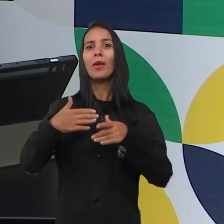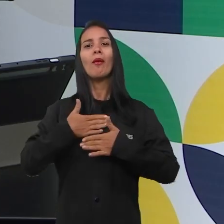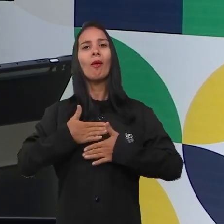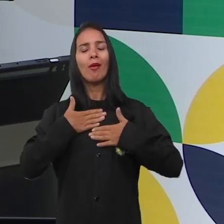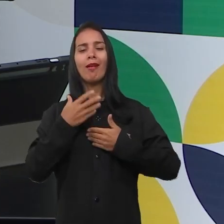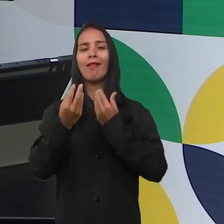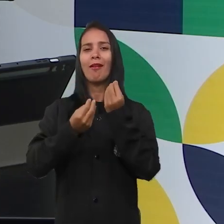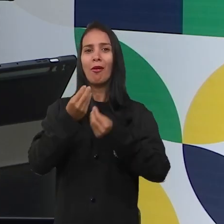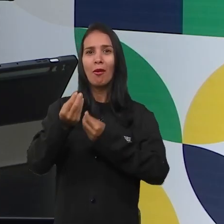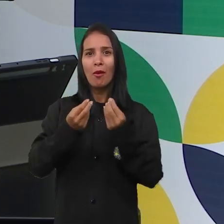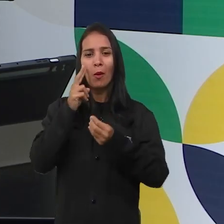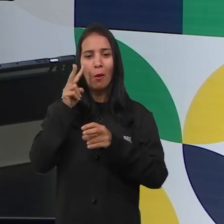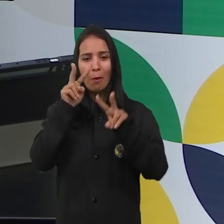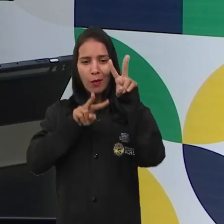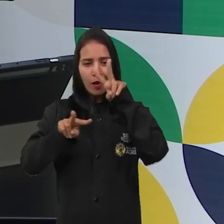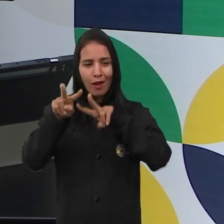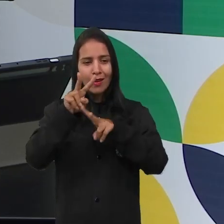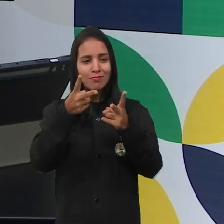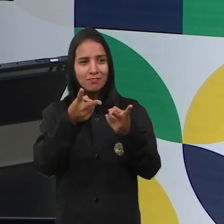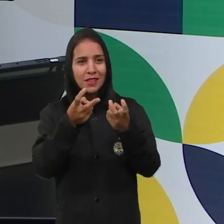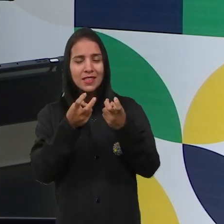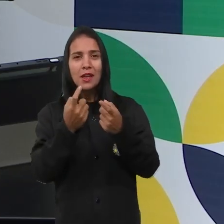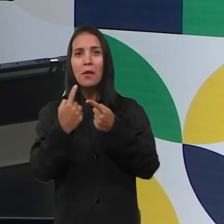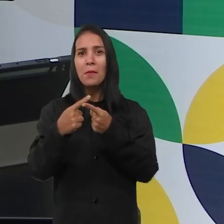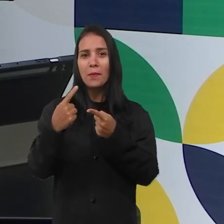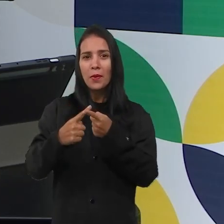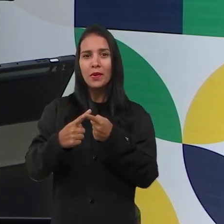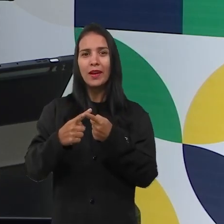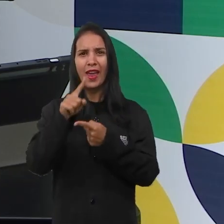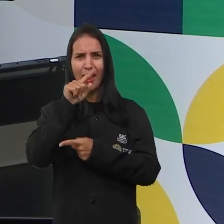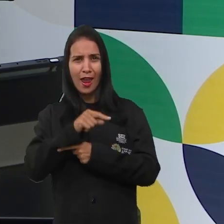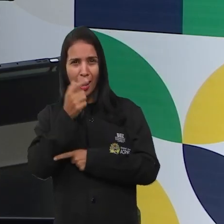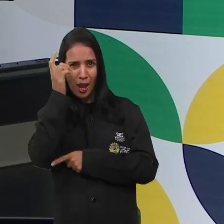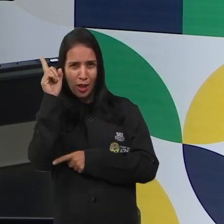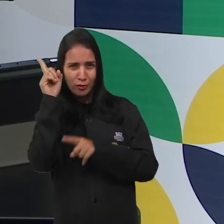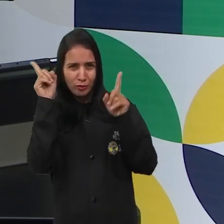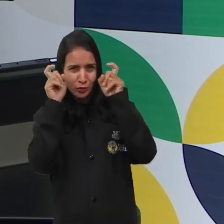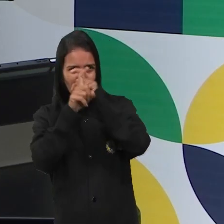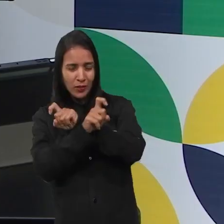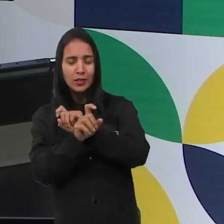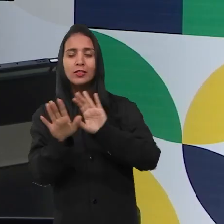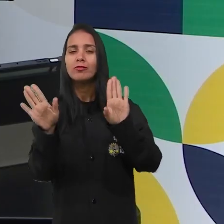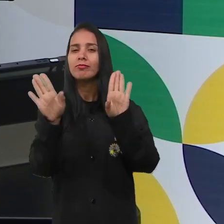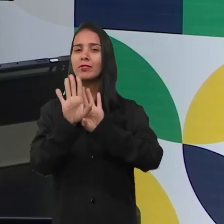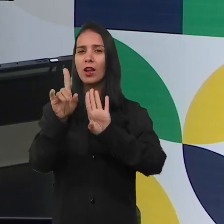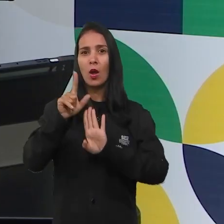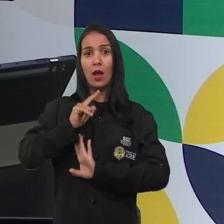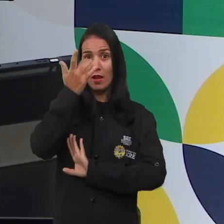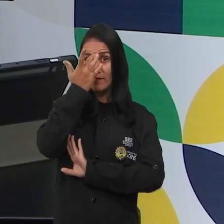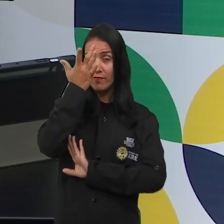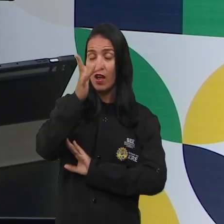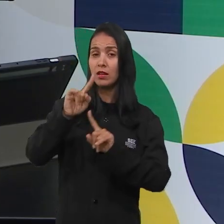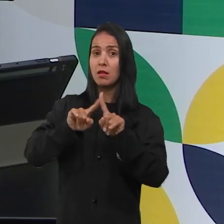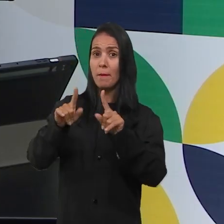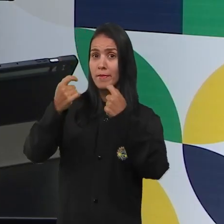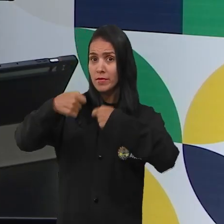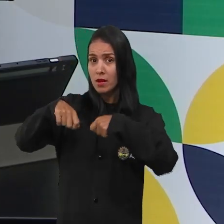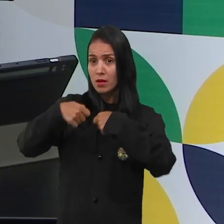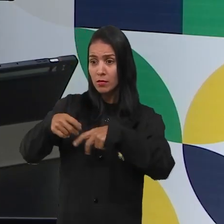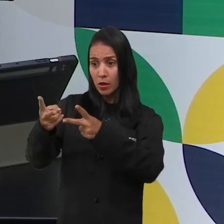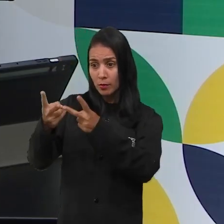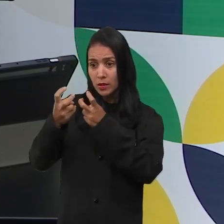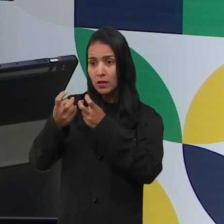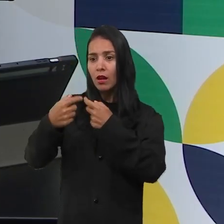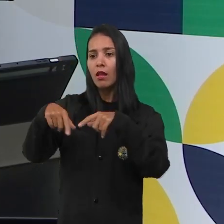se comportam aqui. O princípio de Cavalieri não é difícil, como você percebe. Basta que nós peguemos dois sólidos de